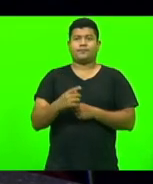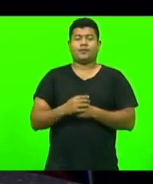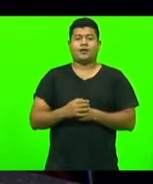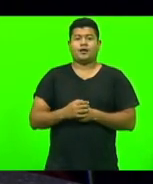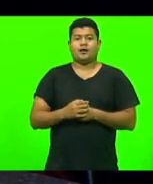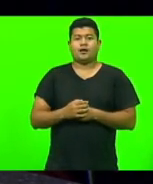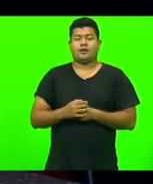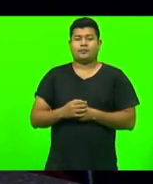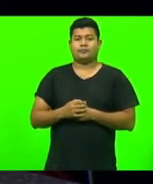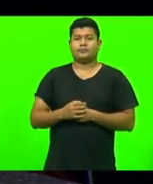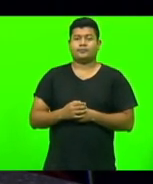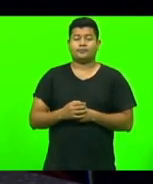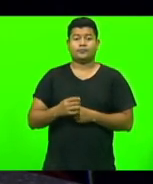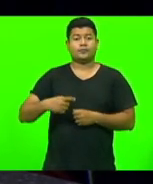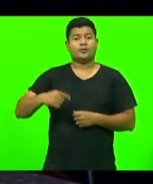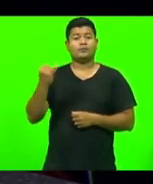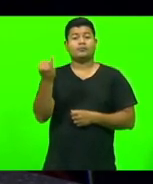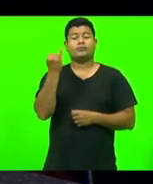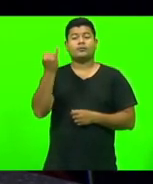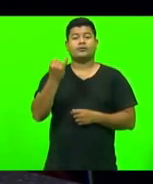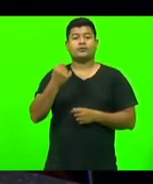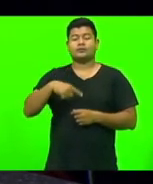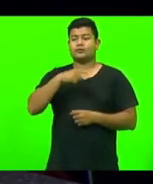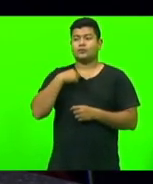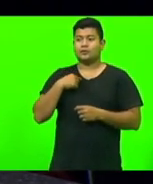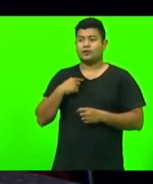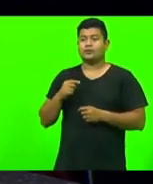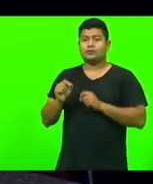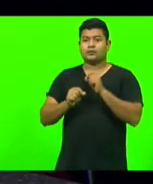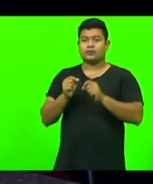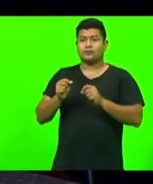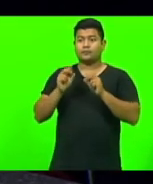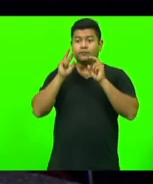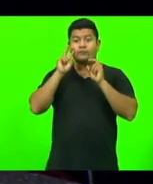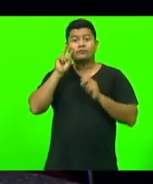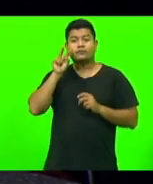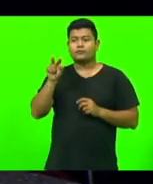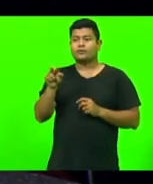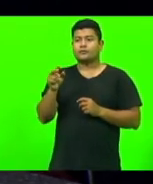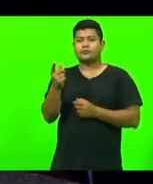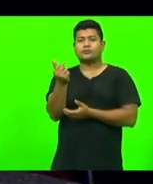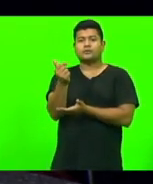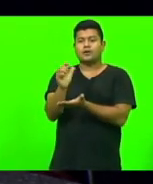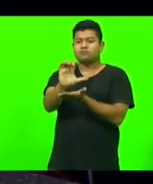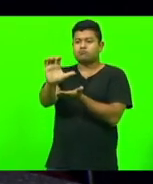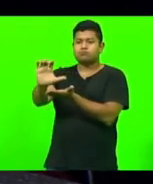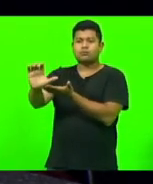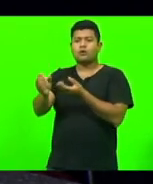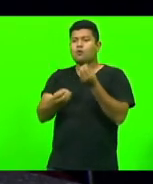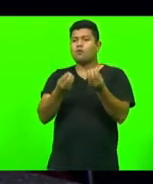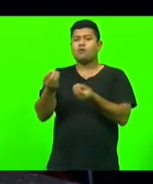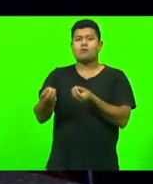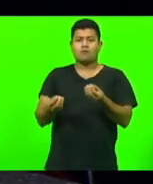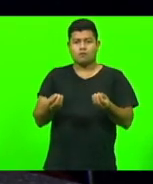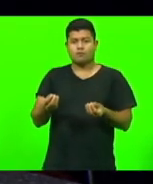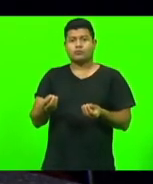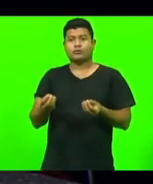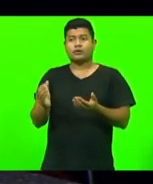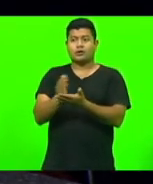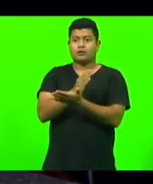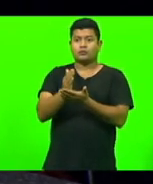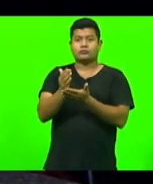importante para nós vermos como os recursos estão sendo aplicados e quais apresentam as